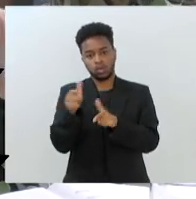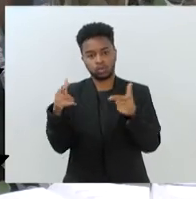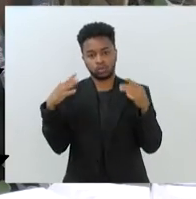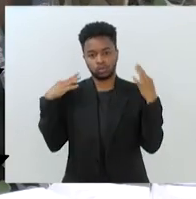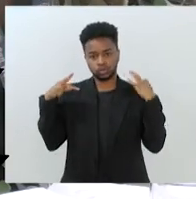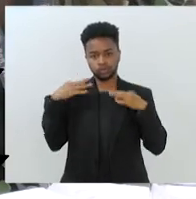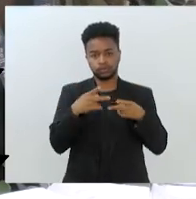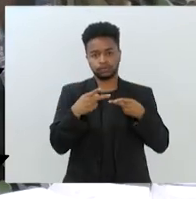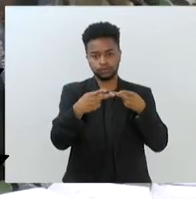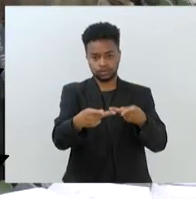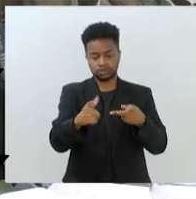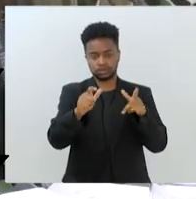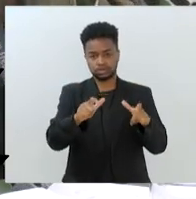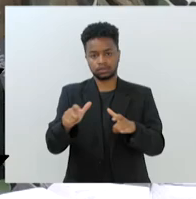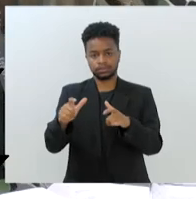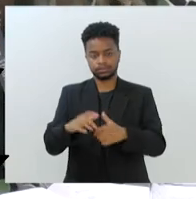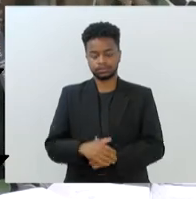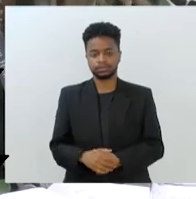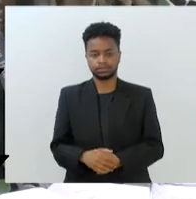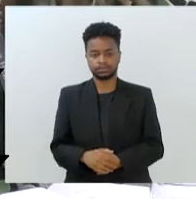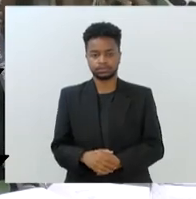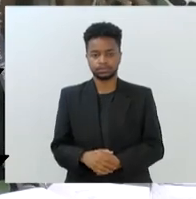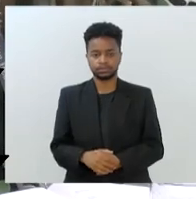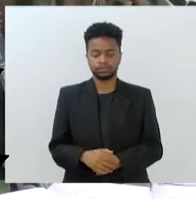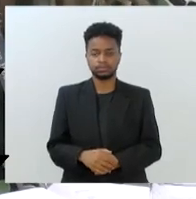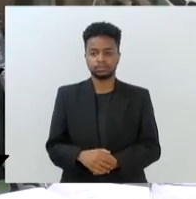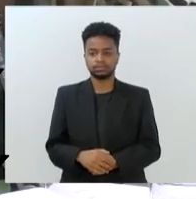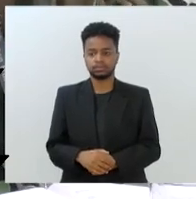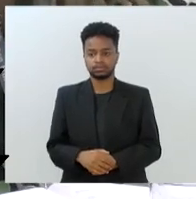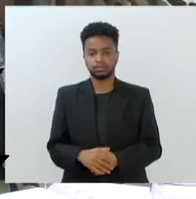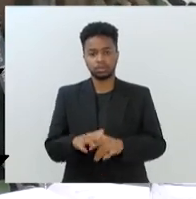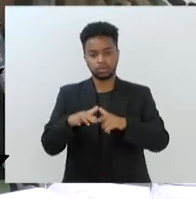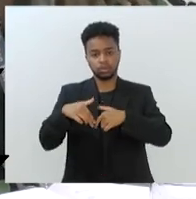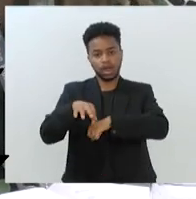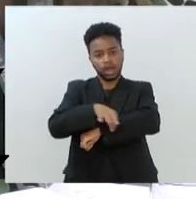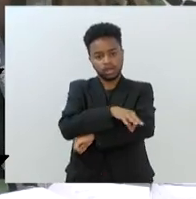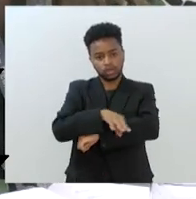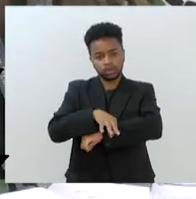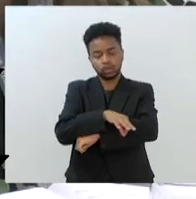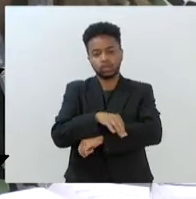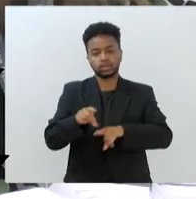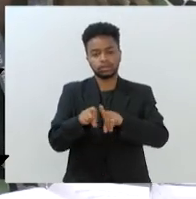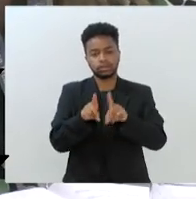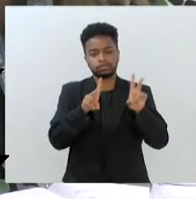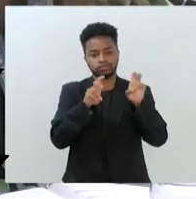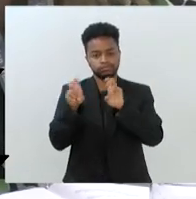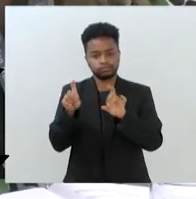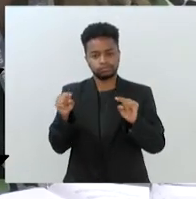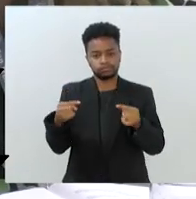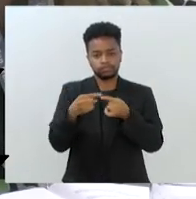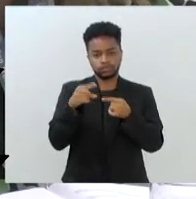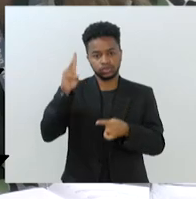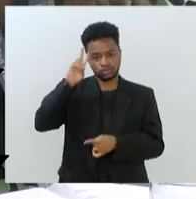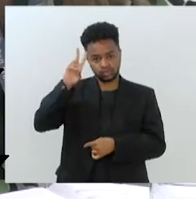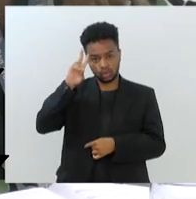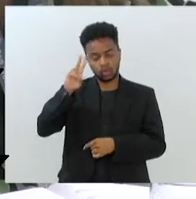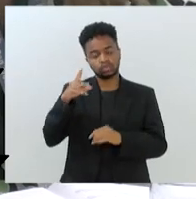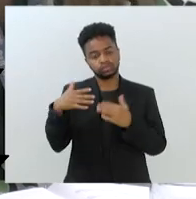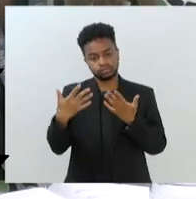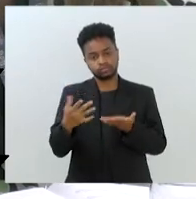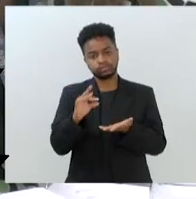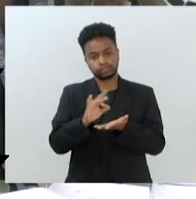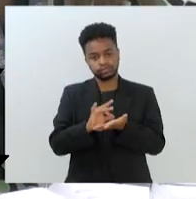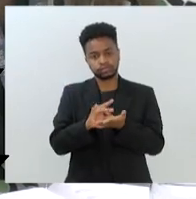que visitam a catedral. Então, pela arquitetura, por toda a questão histórica também, isso é uma